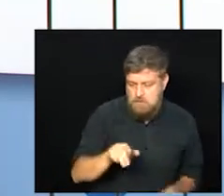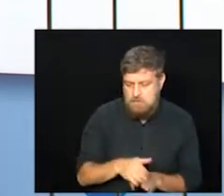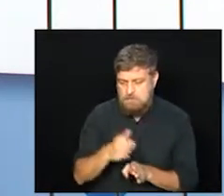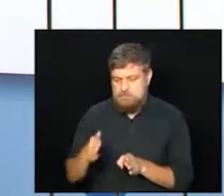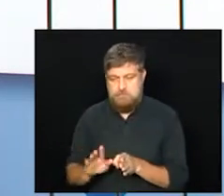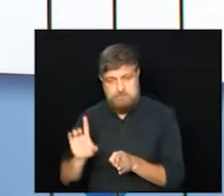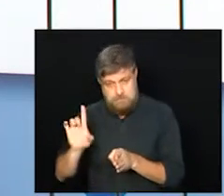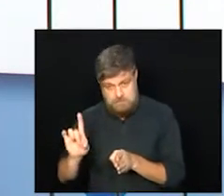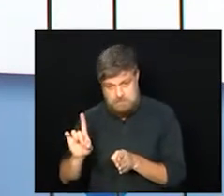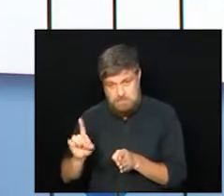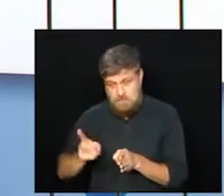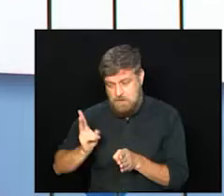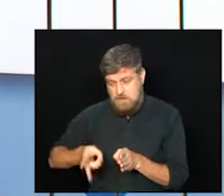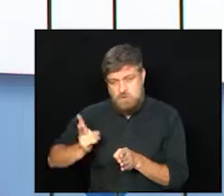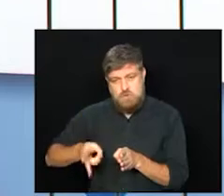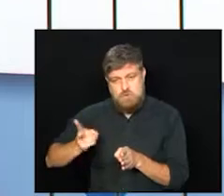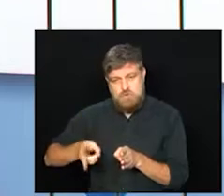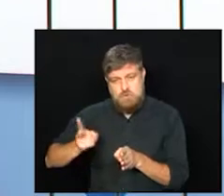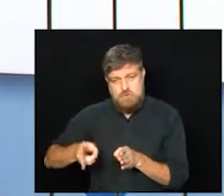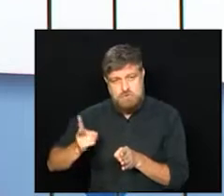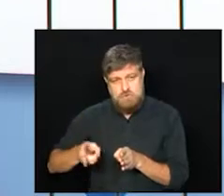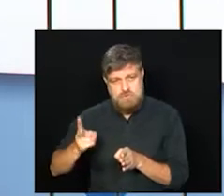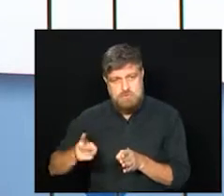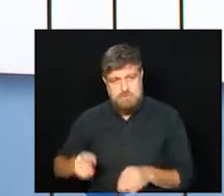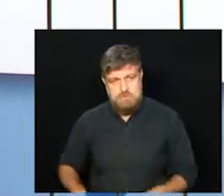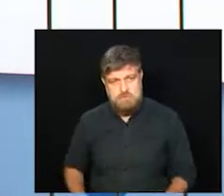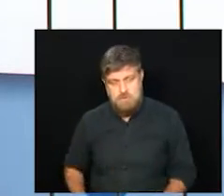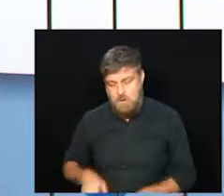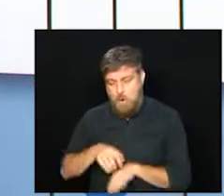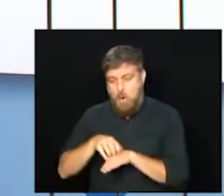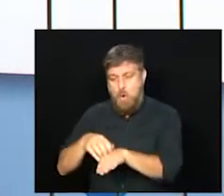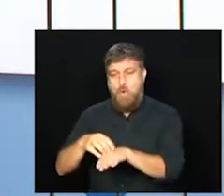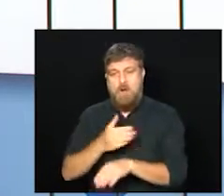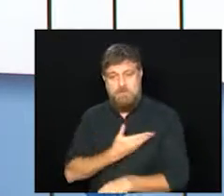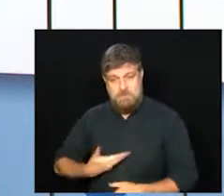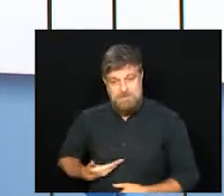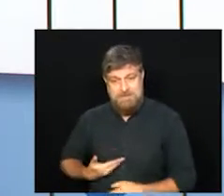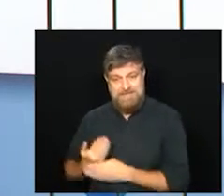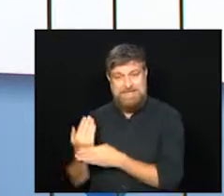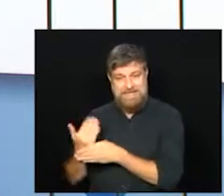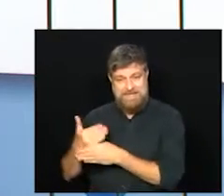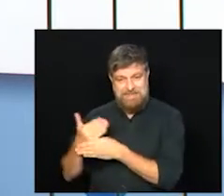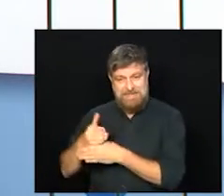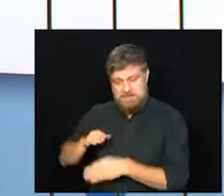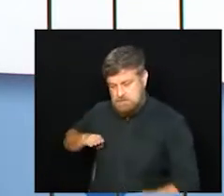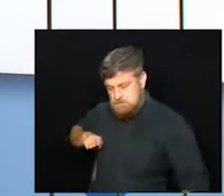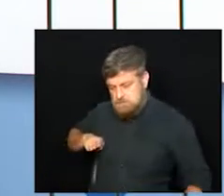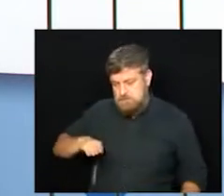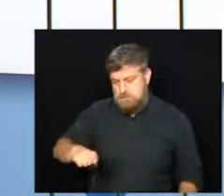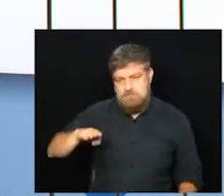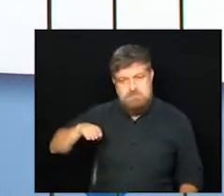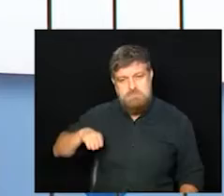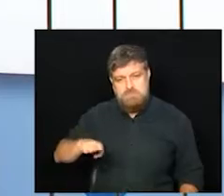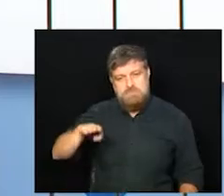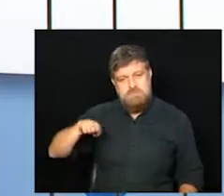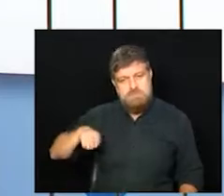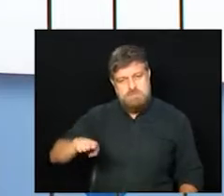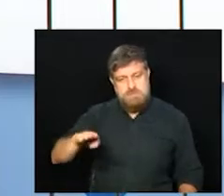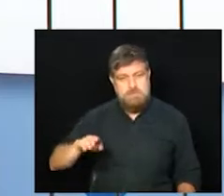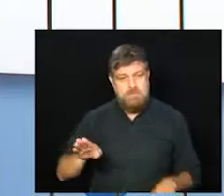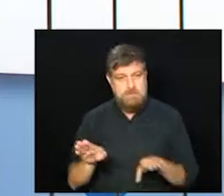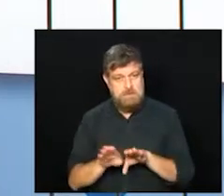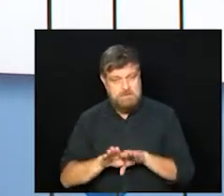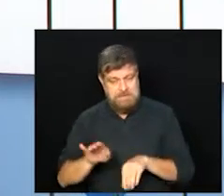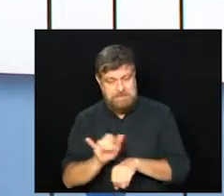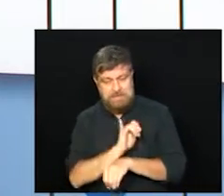direito apenas os veículos de transporte público e táxi estão liberados para circular. A